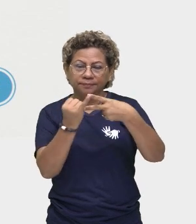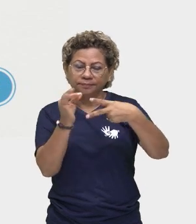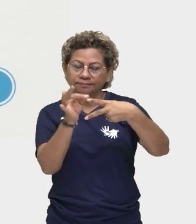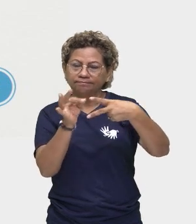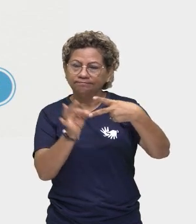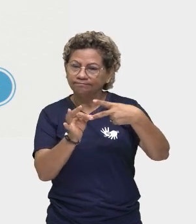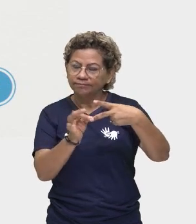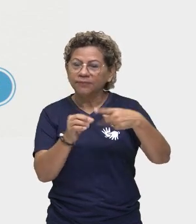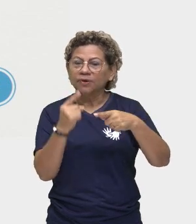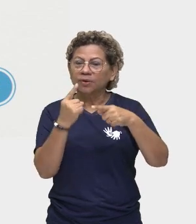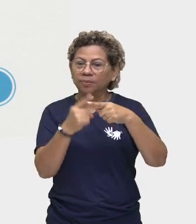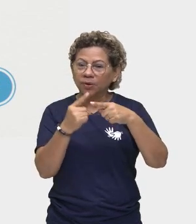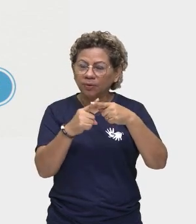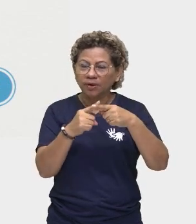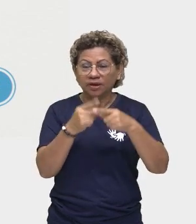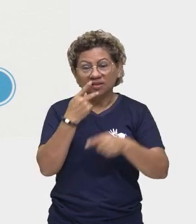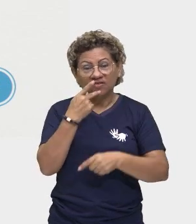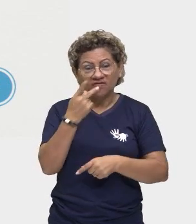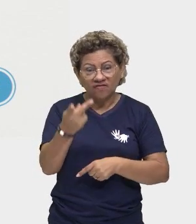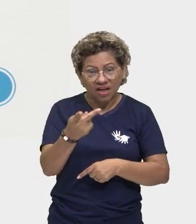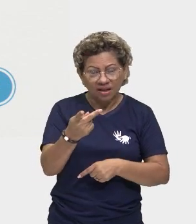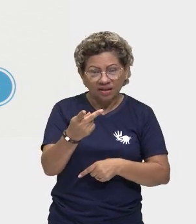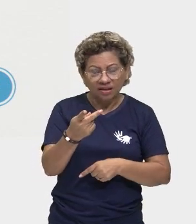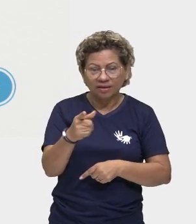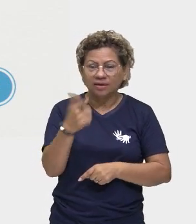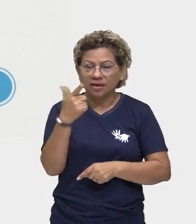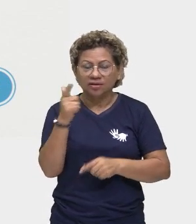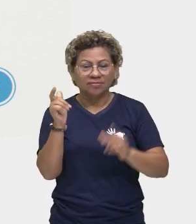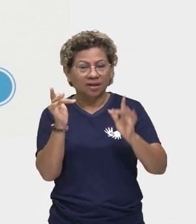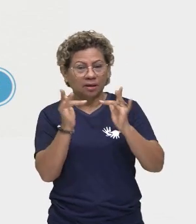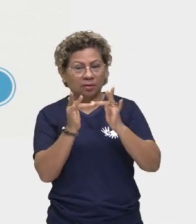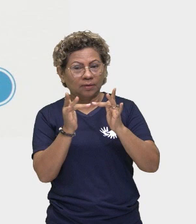segmentos que não se cruzam. Por isso que ele não é um polígono.